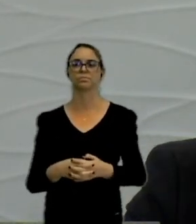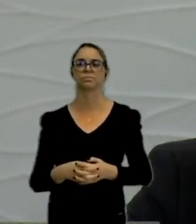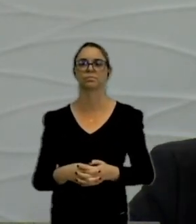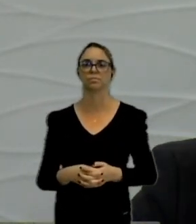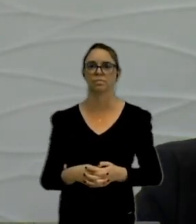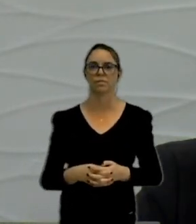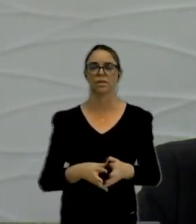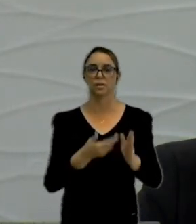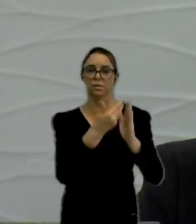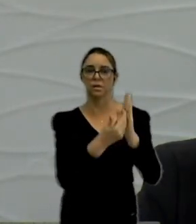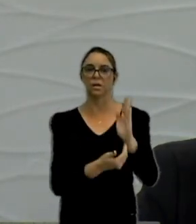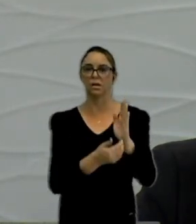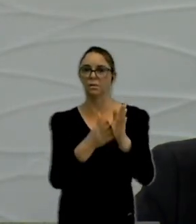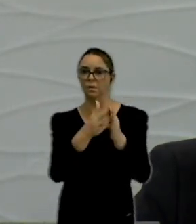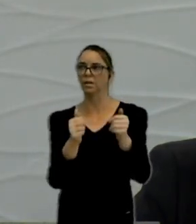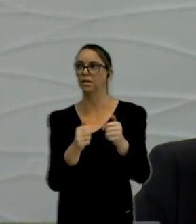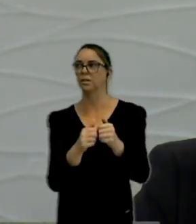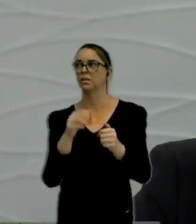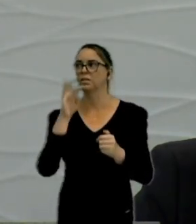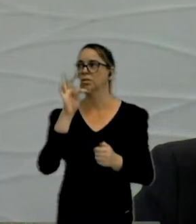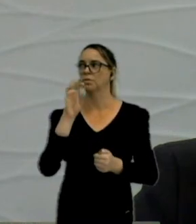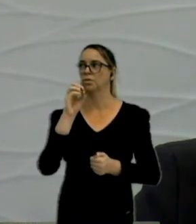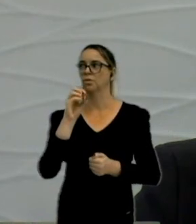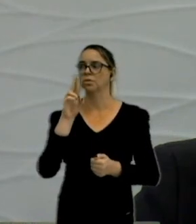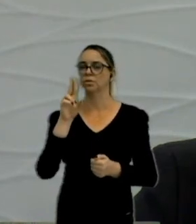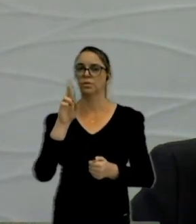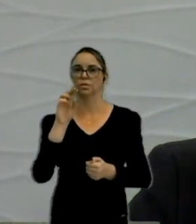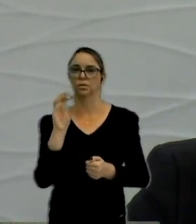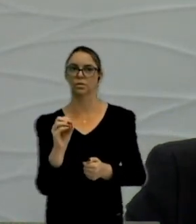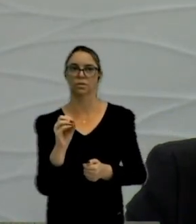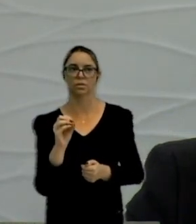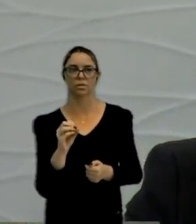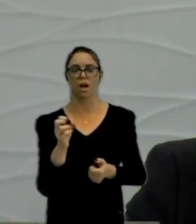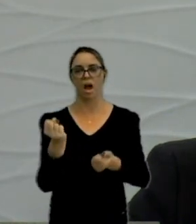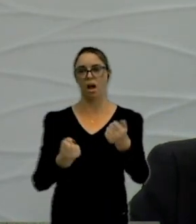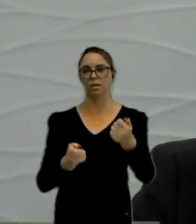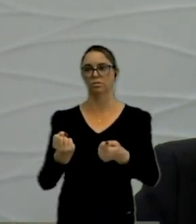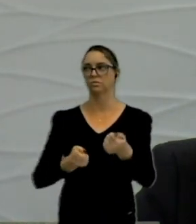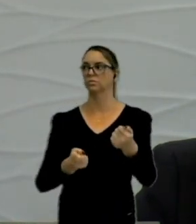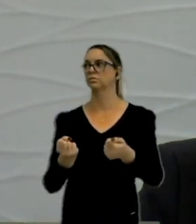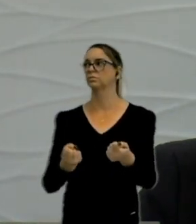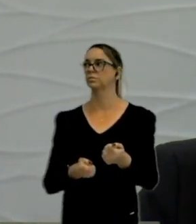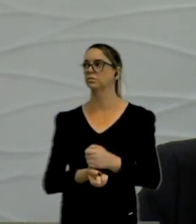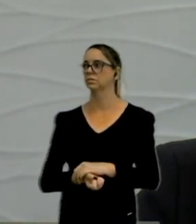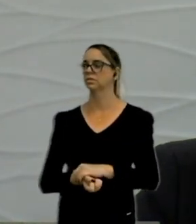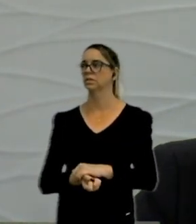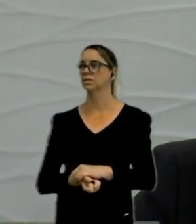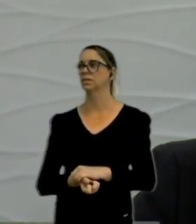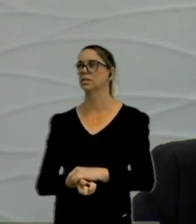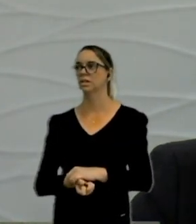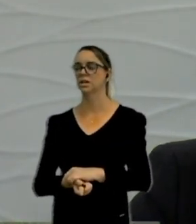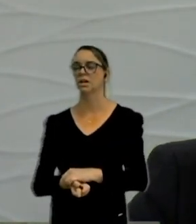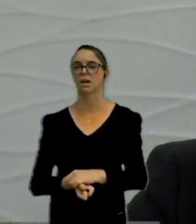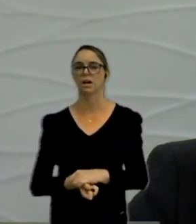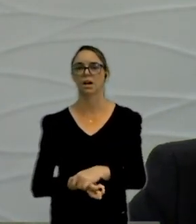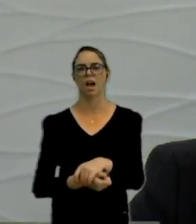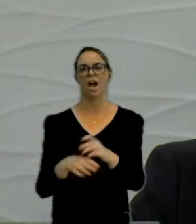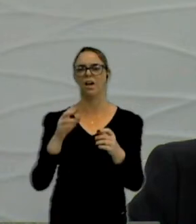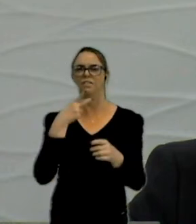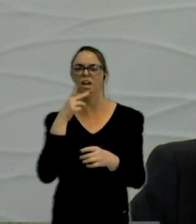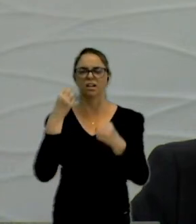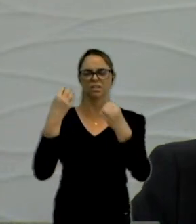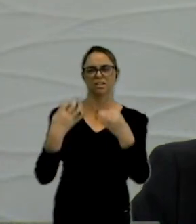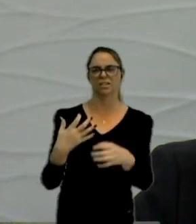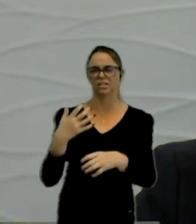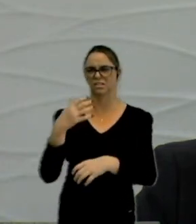requerimento é para uma toda no hospital, um carro de alta. Do carro para buscar alta, né? Aí se fala em ambulância, se fala em